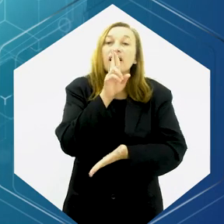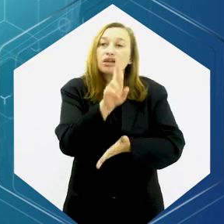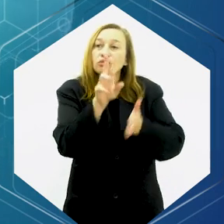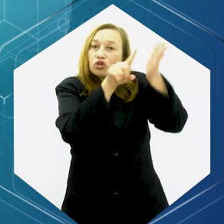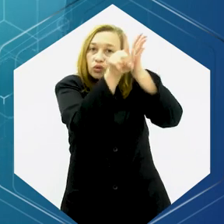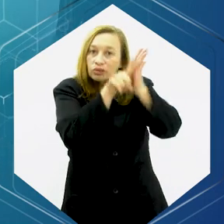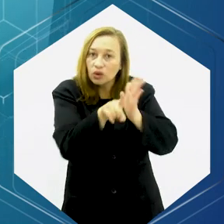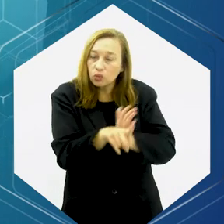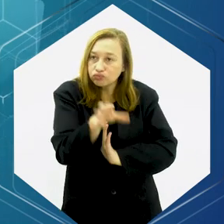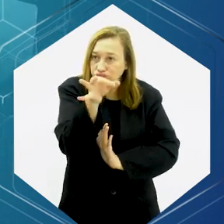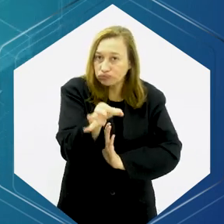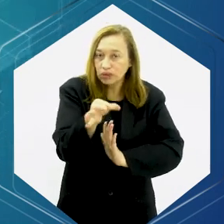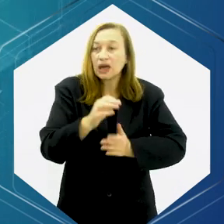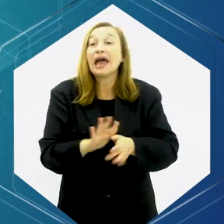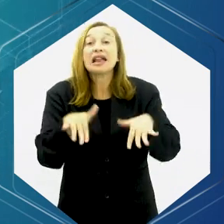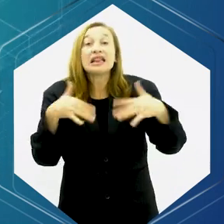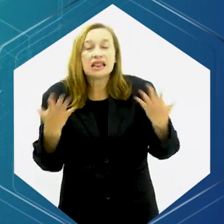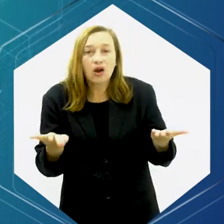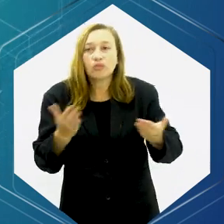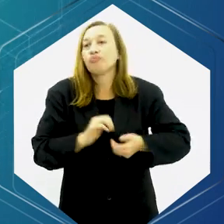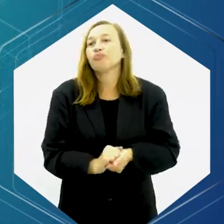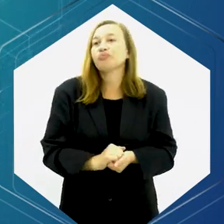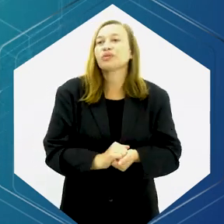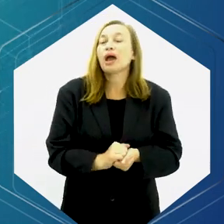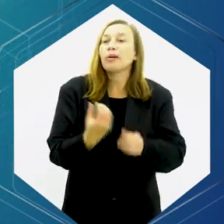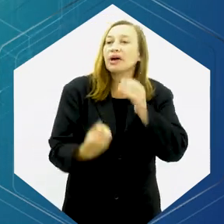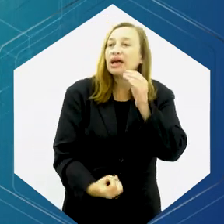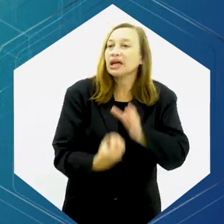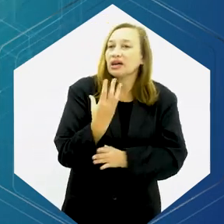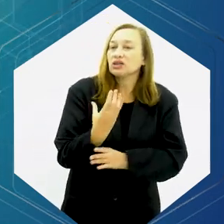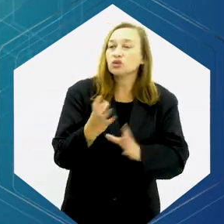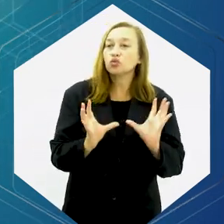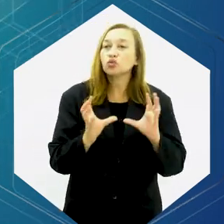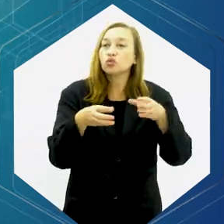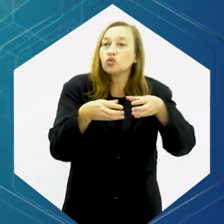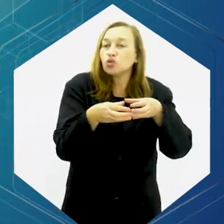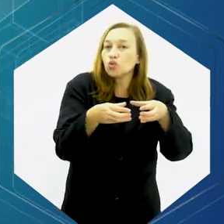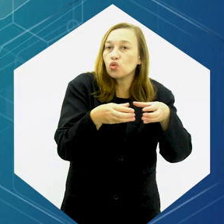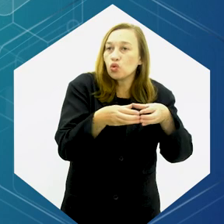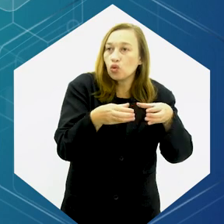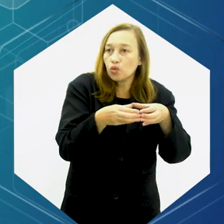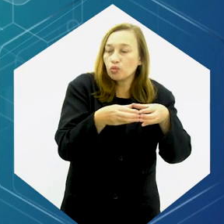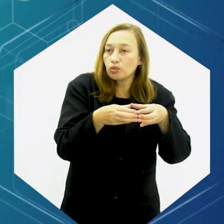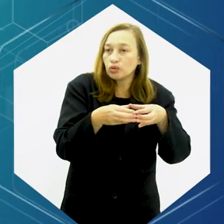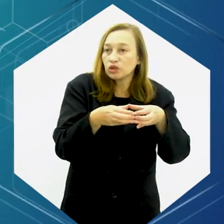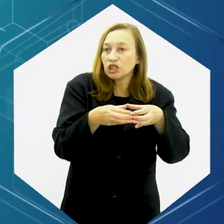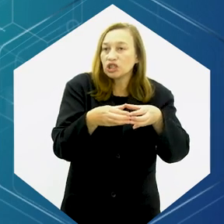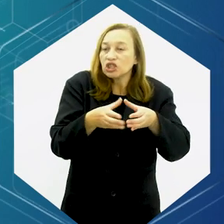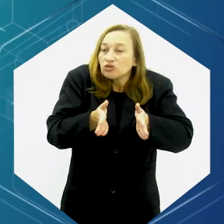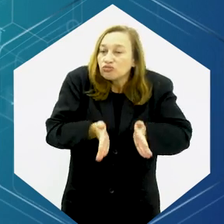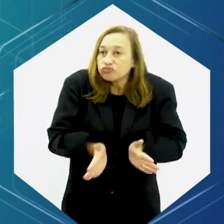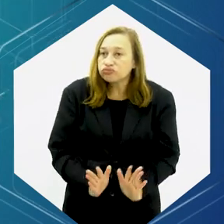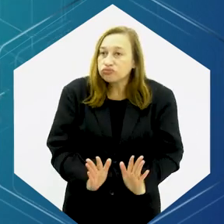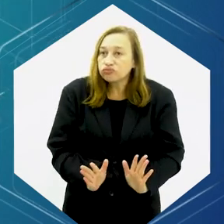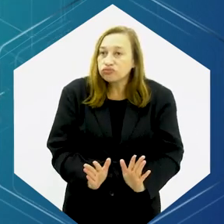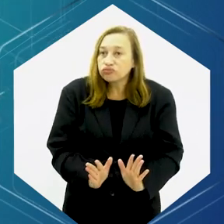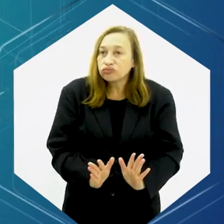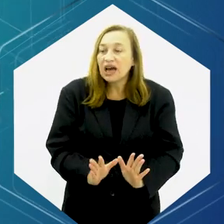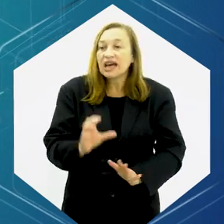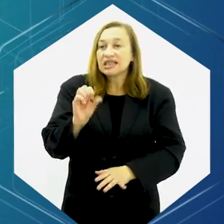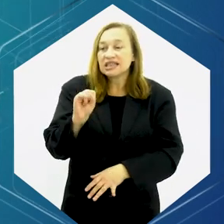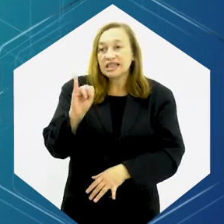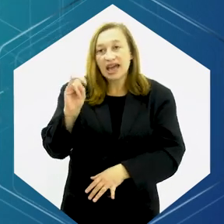Responder questões específicas então ah para a construção da corte de nascimentos né o nasque que é o sistema de